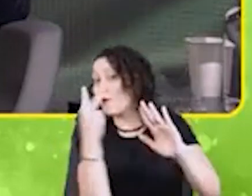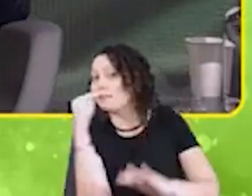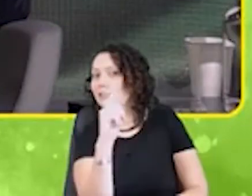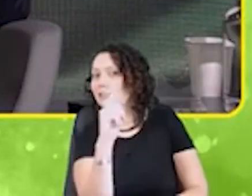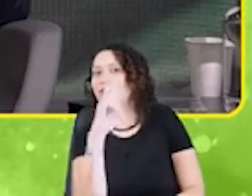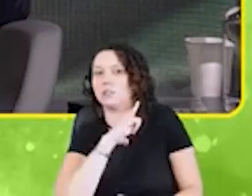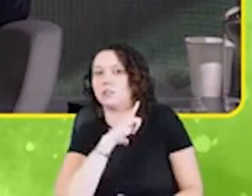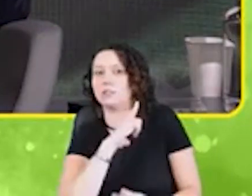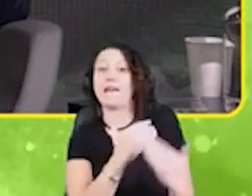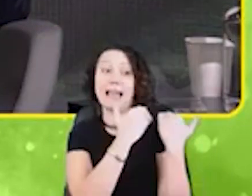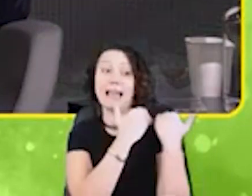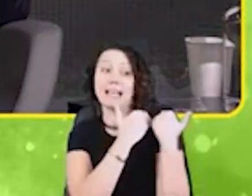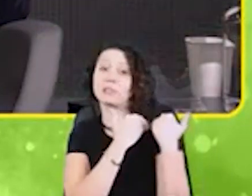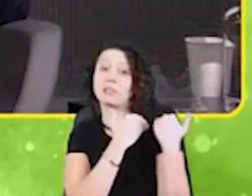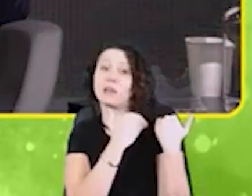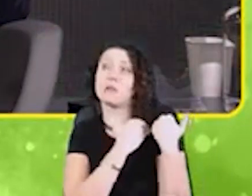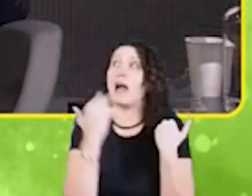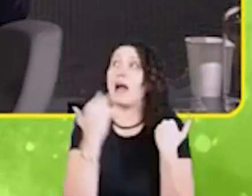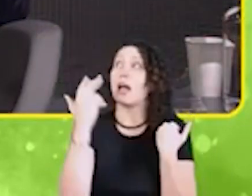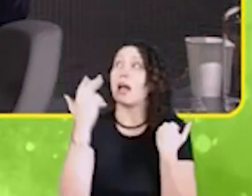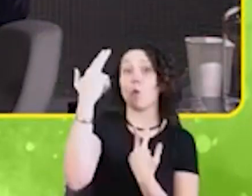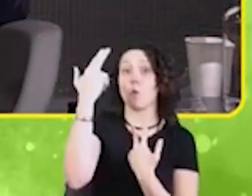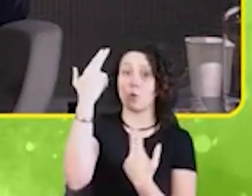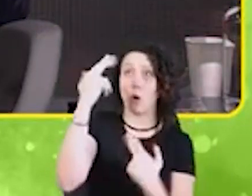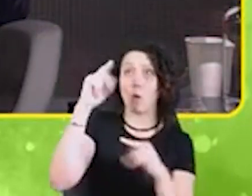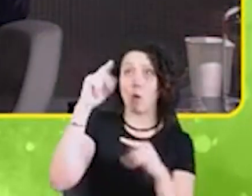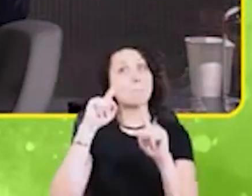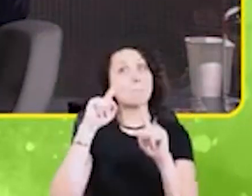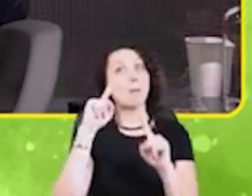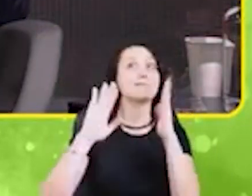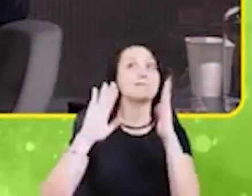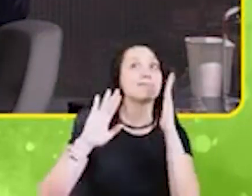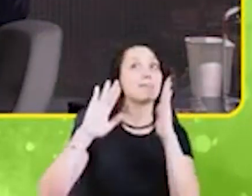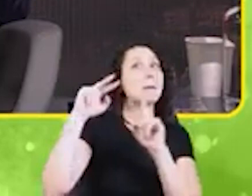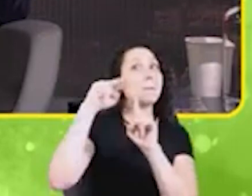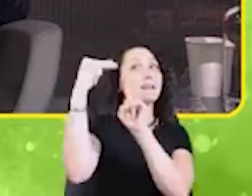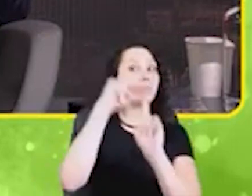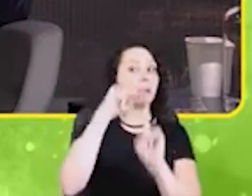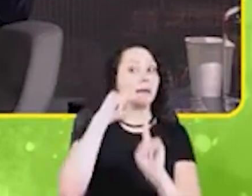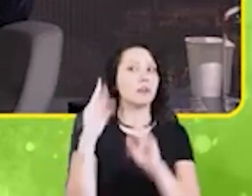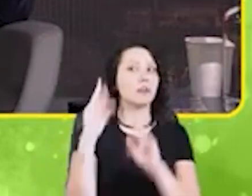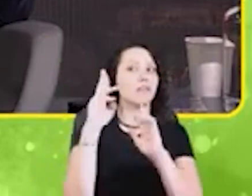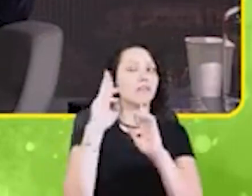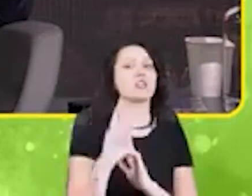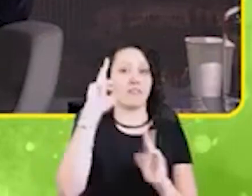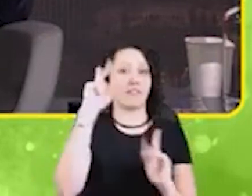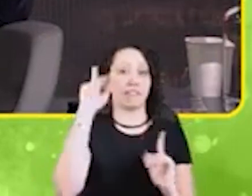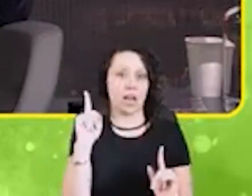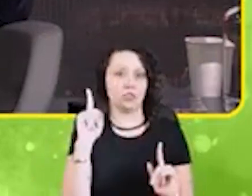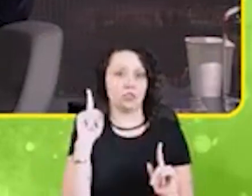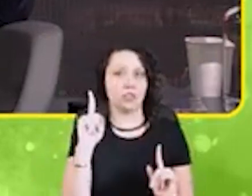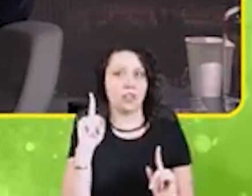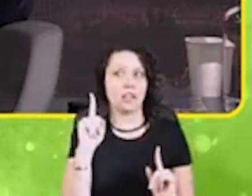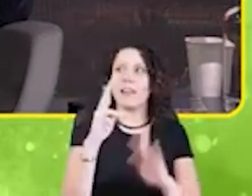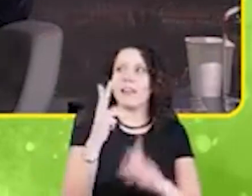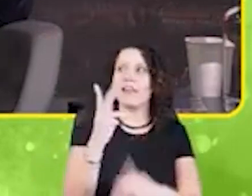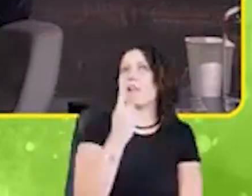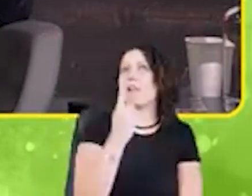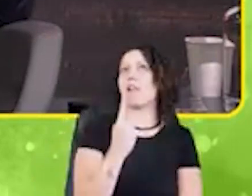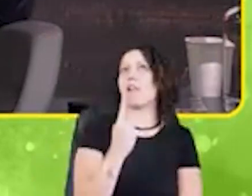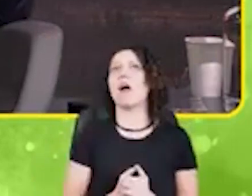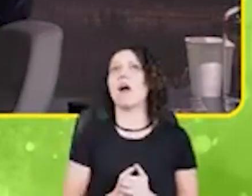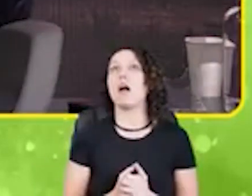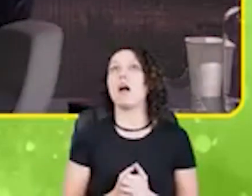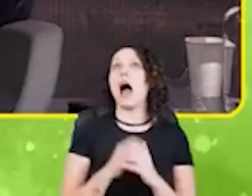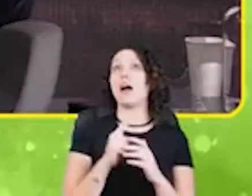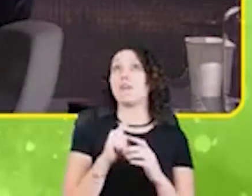comuns porém diferenciadas não espera receber ajudas dos países de grande ele a oferecer também ajuda naquilo